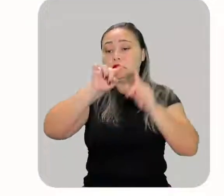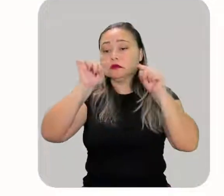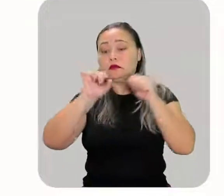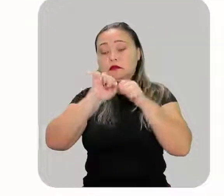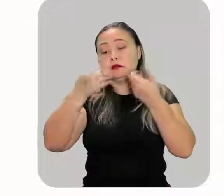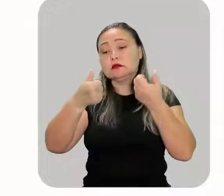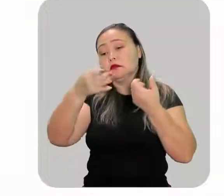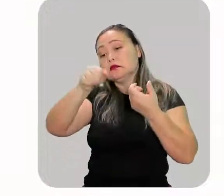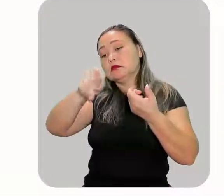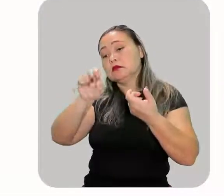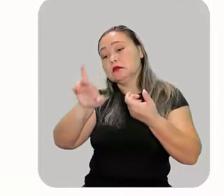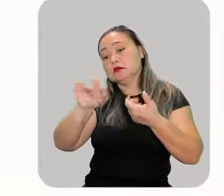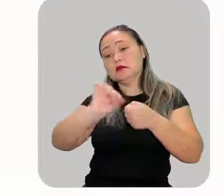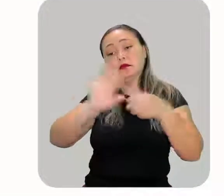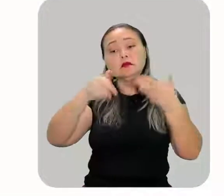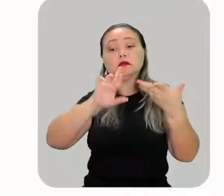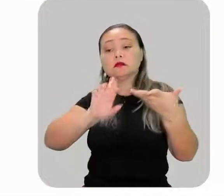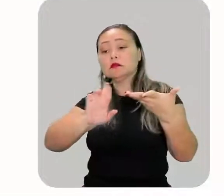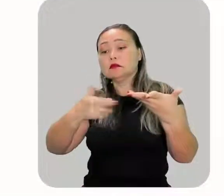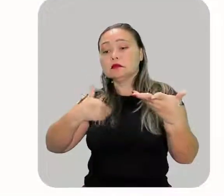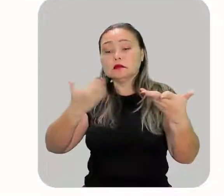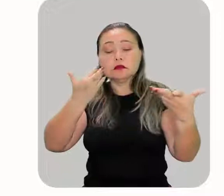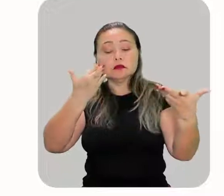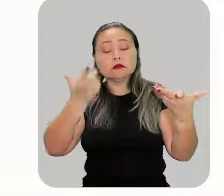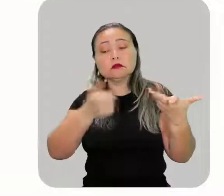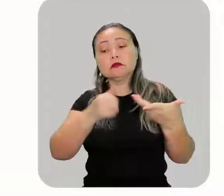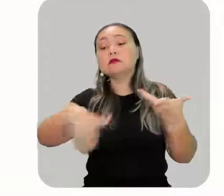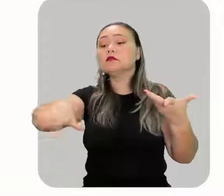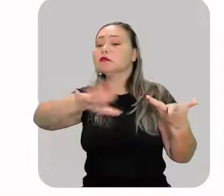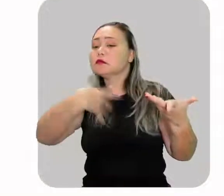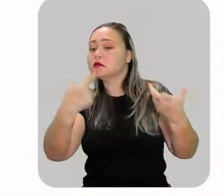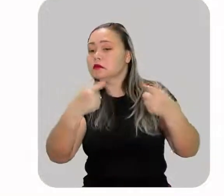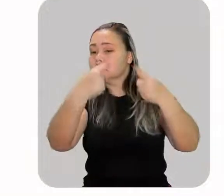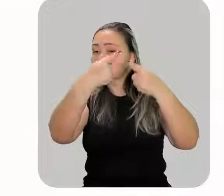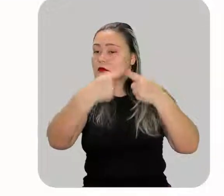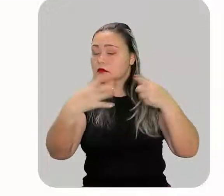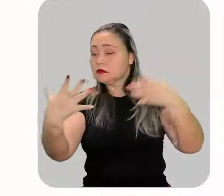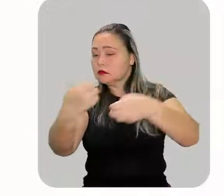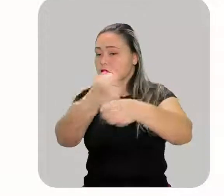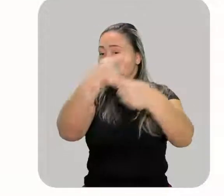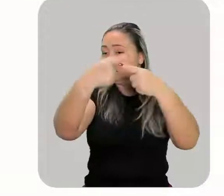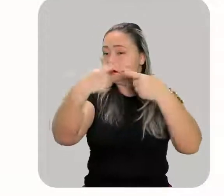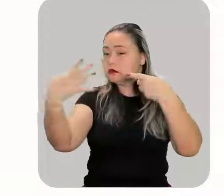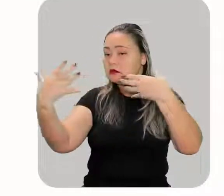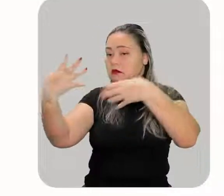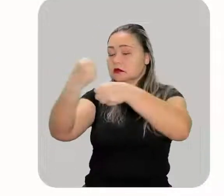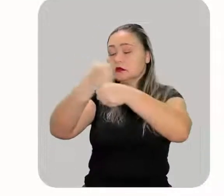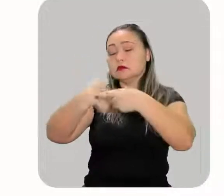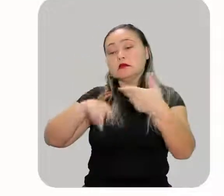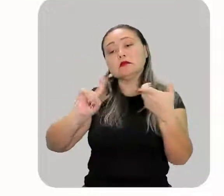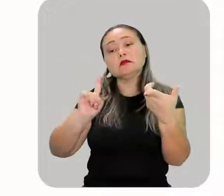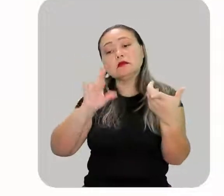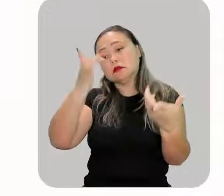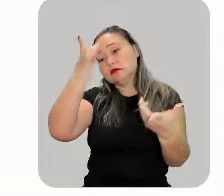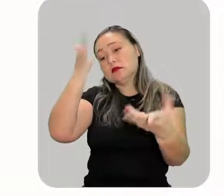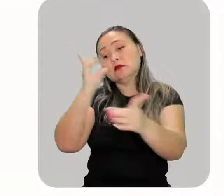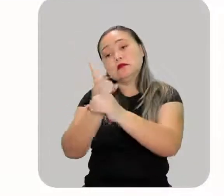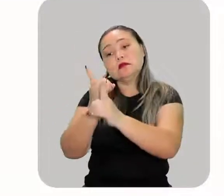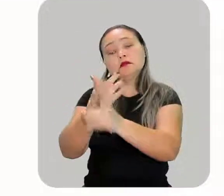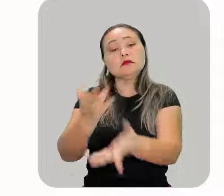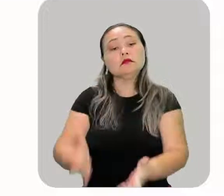pelo Bhaskara, ou cadê a galera aí da soma do produto? Quem Soma gosta e de soma do produto. produto acha facinho,